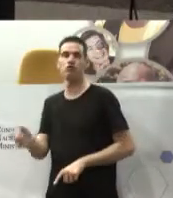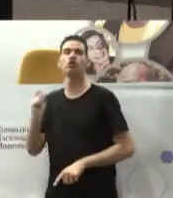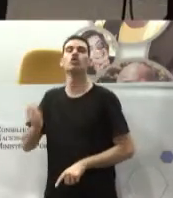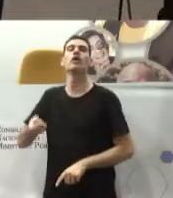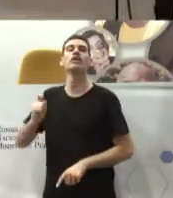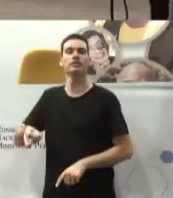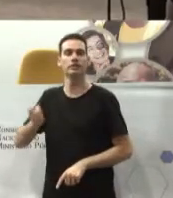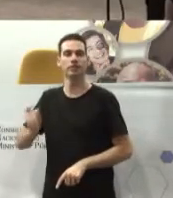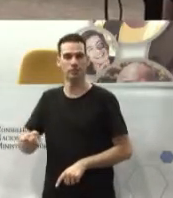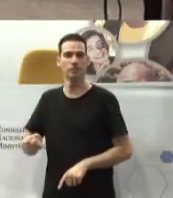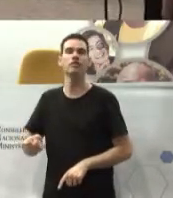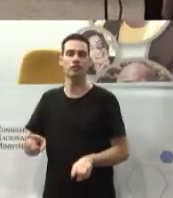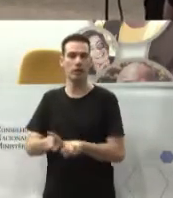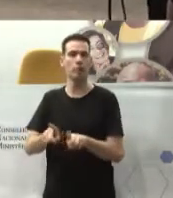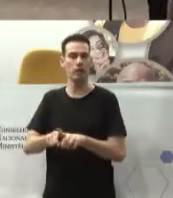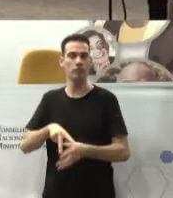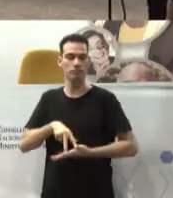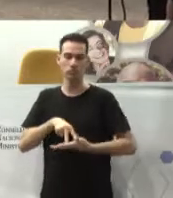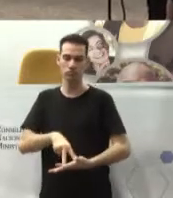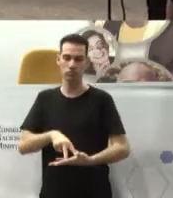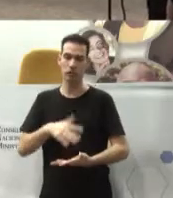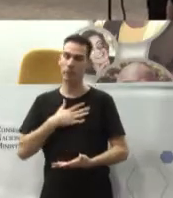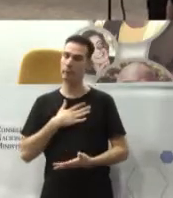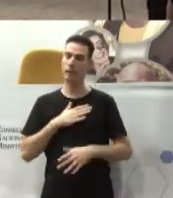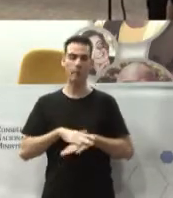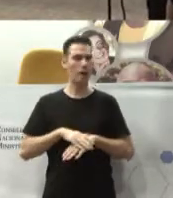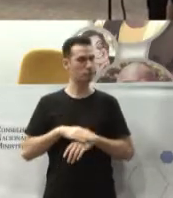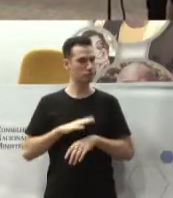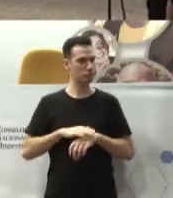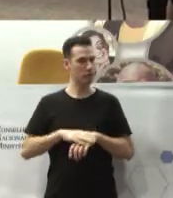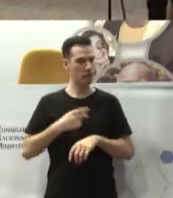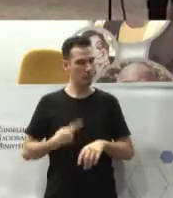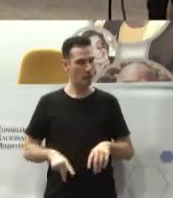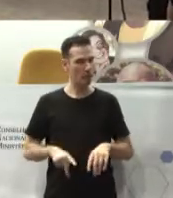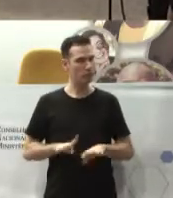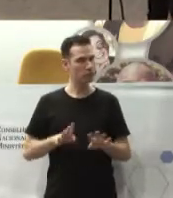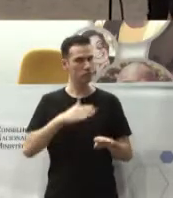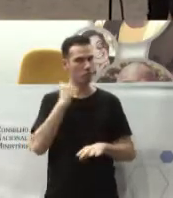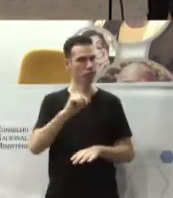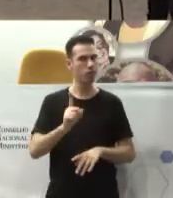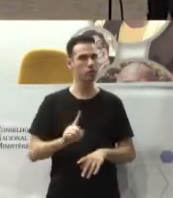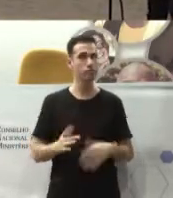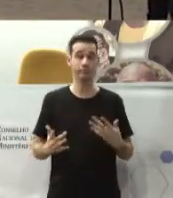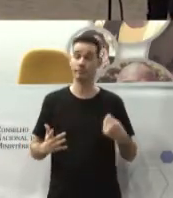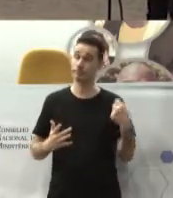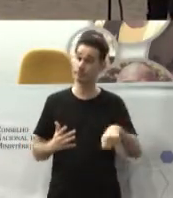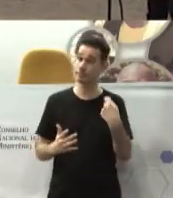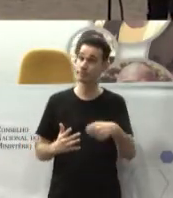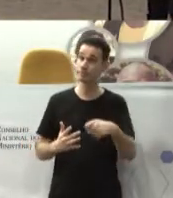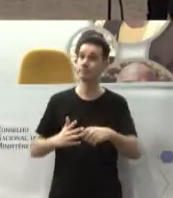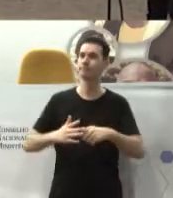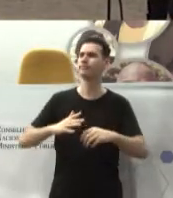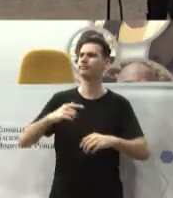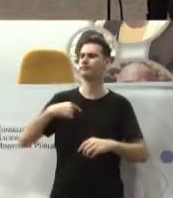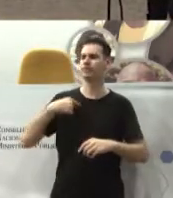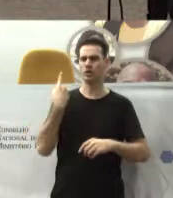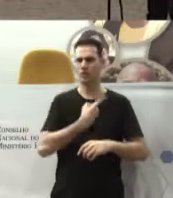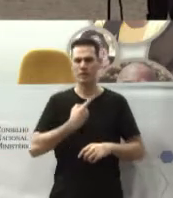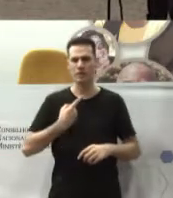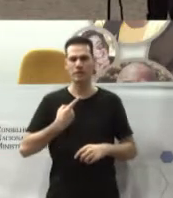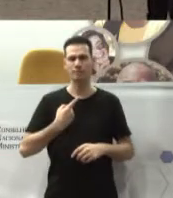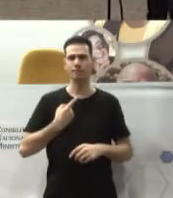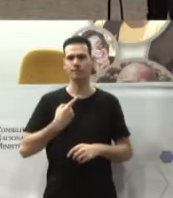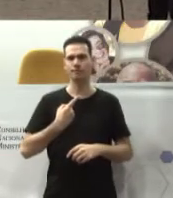ter essa postura. Em alguns momentos ela é correta, em alguns momentos não será. Mas como não temos, como temos uma reduzida capacidade crítica em